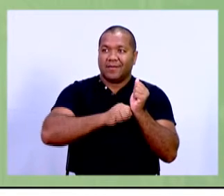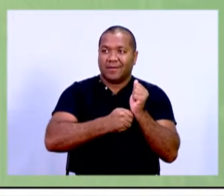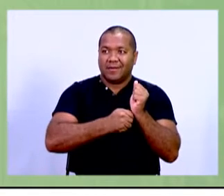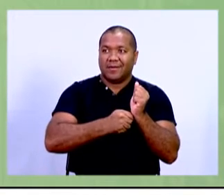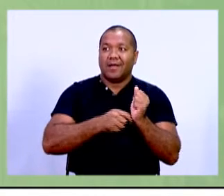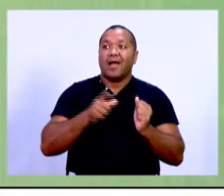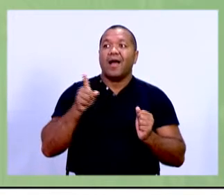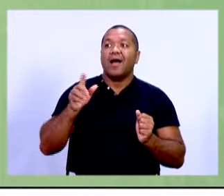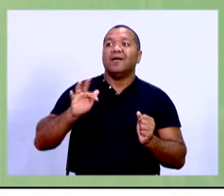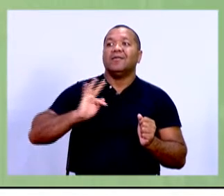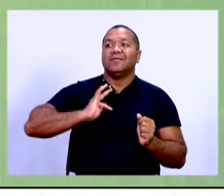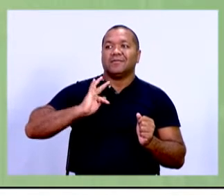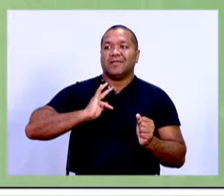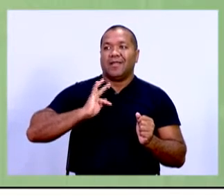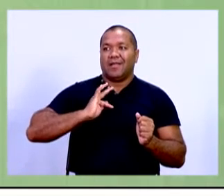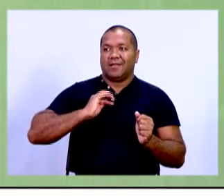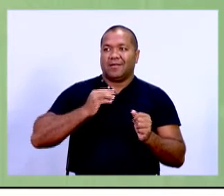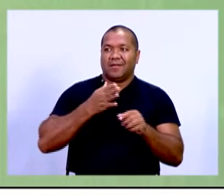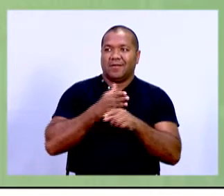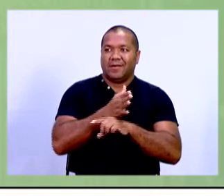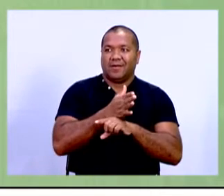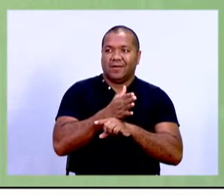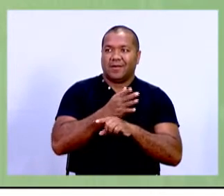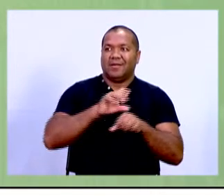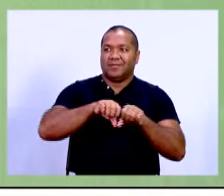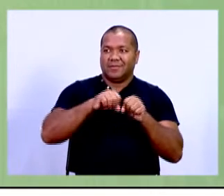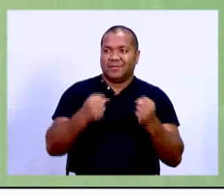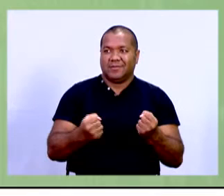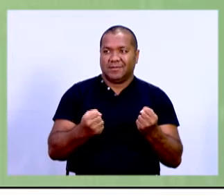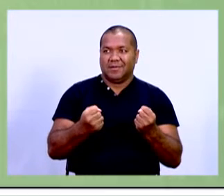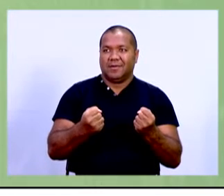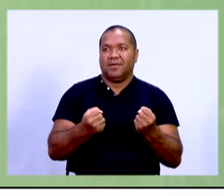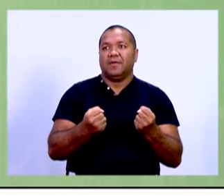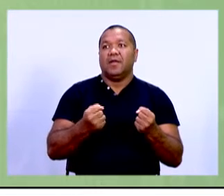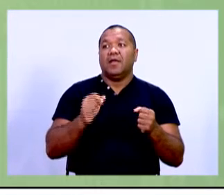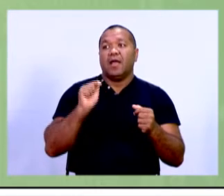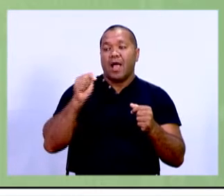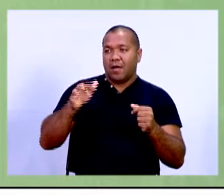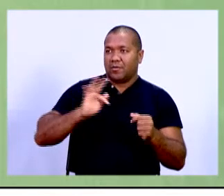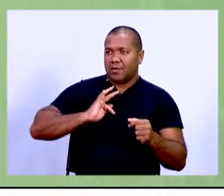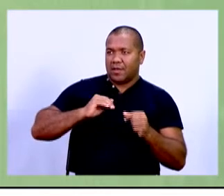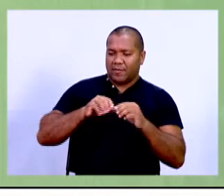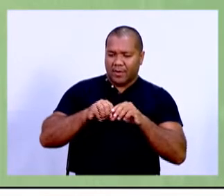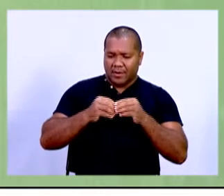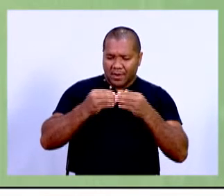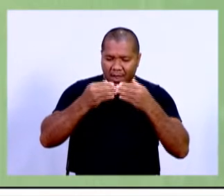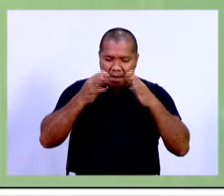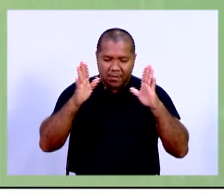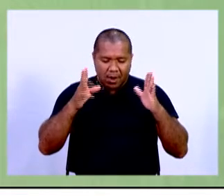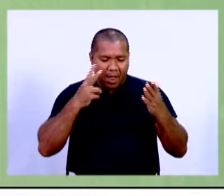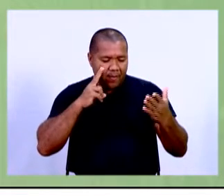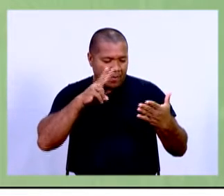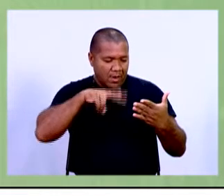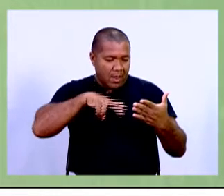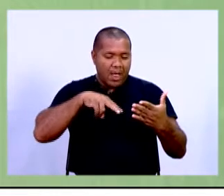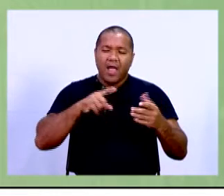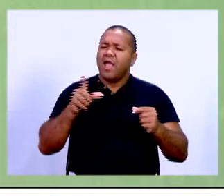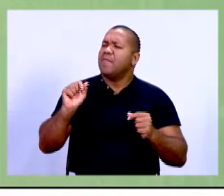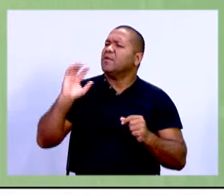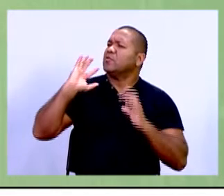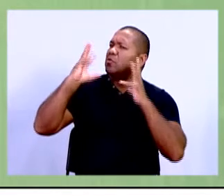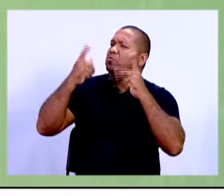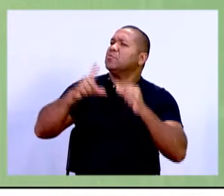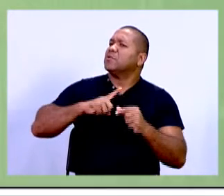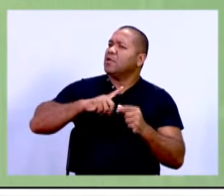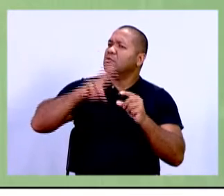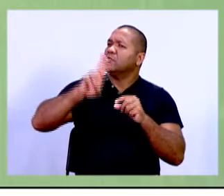o técnico, certo? Ele que vai abrir. Ei, mas todo mundo tem usuário e senha? Sim, nós